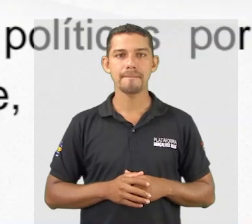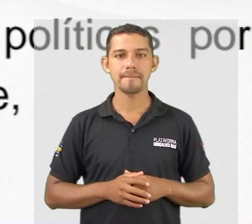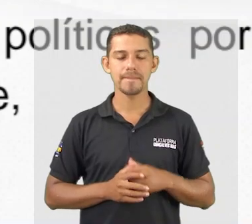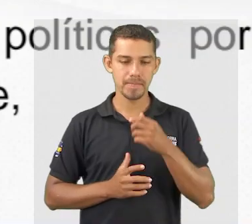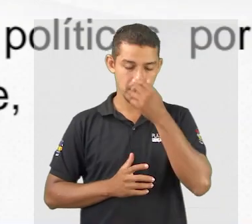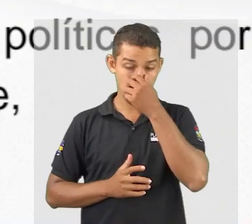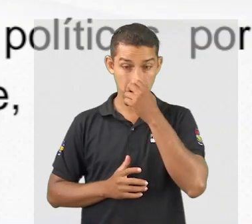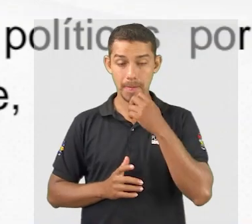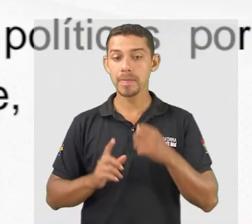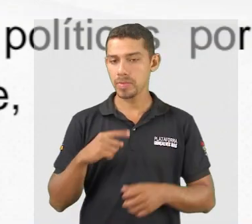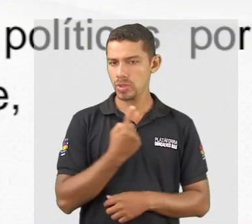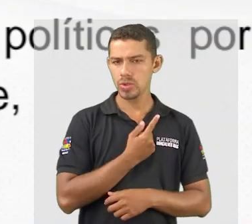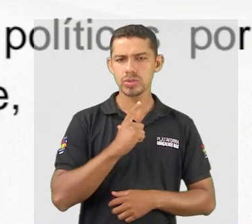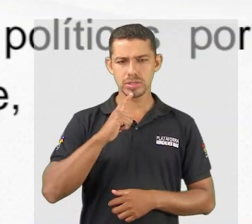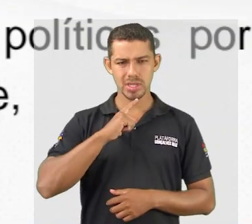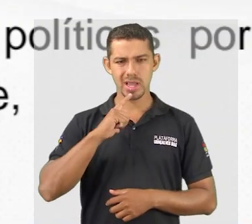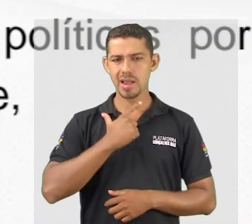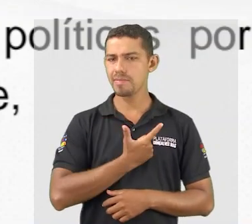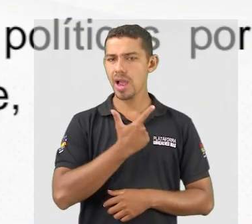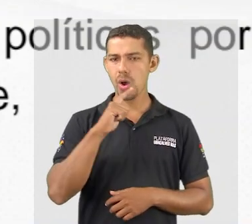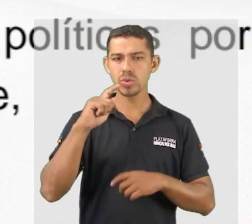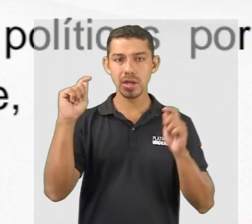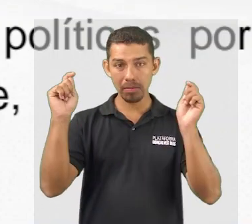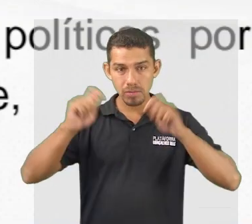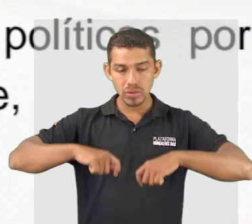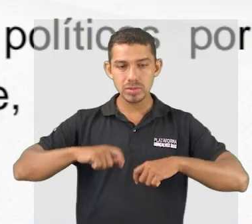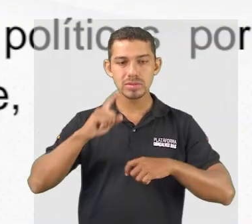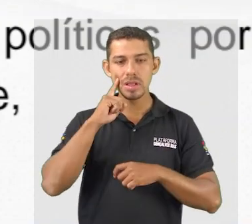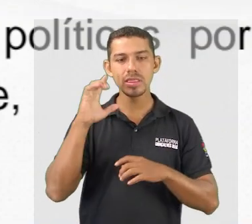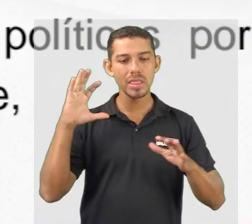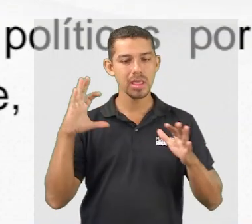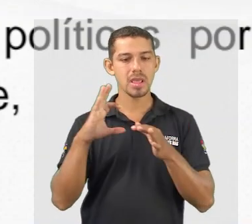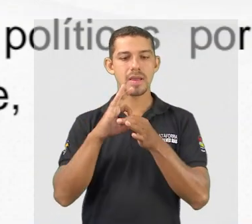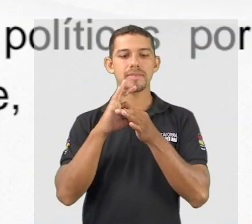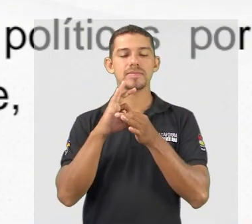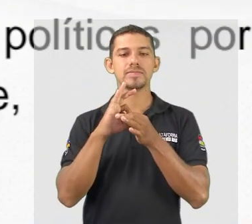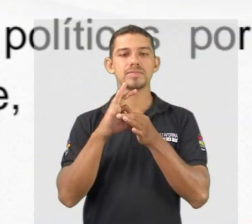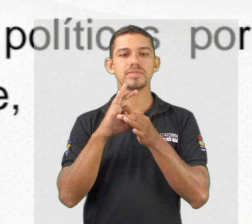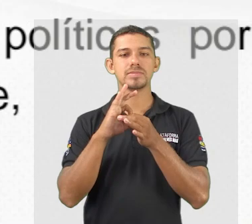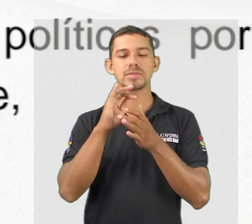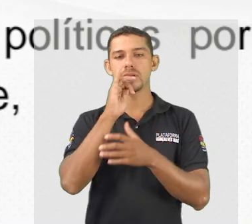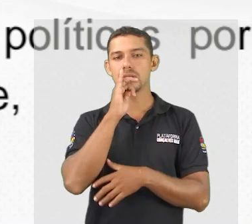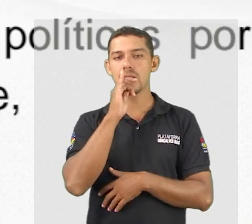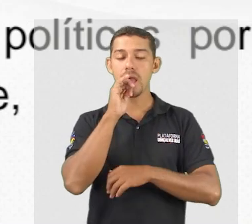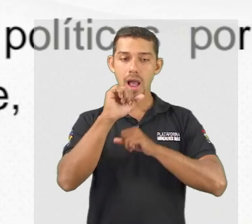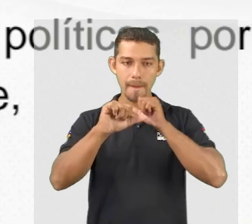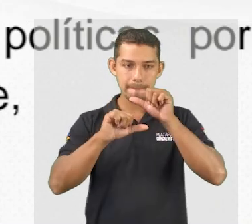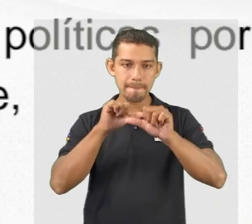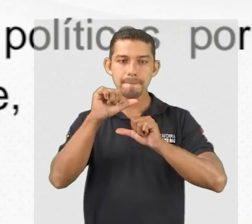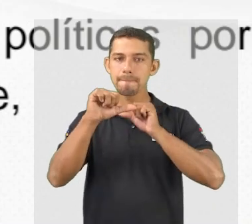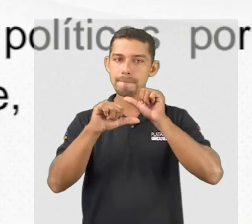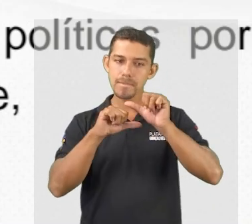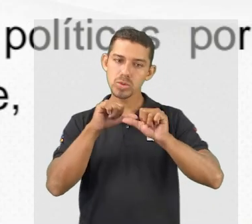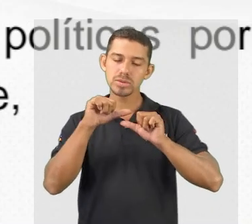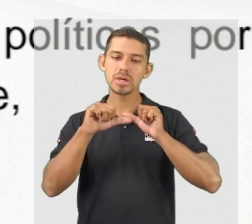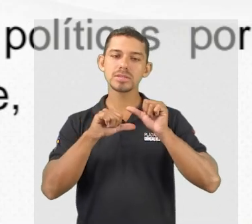E aí nós temos uma outra alternativa e que tem mais a ver ainda com as mudanças